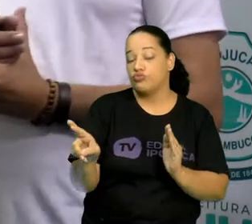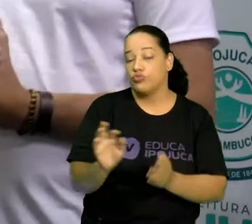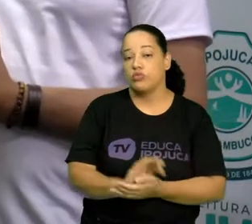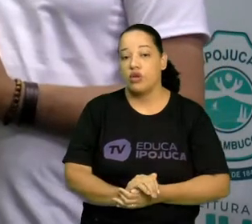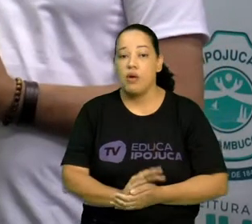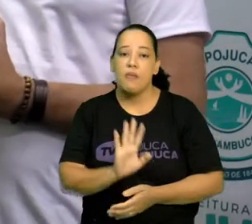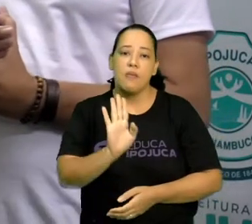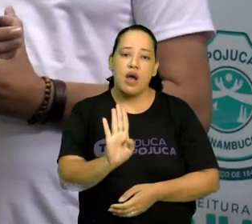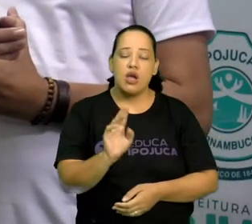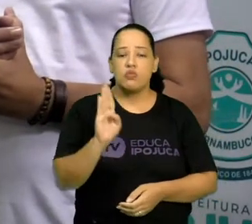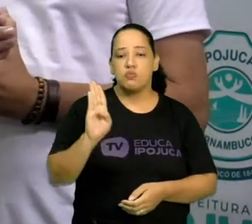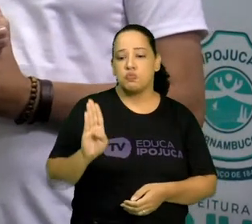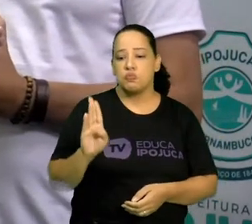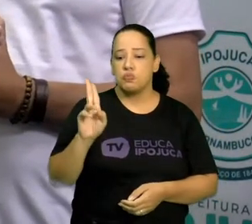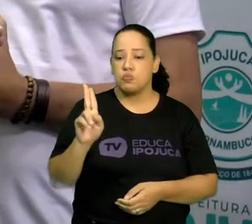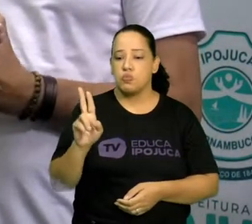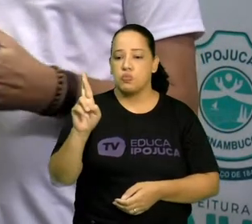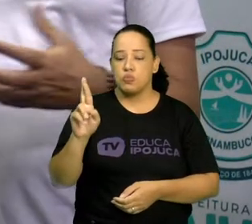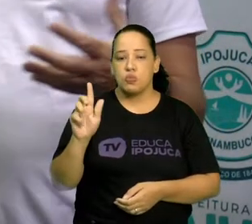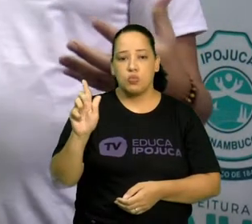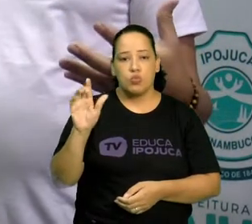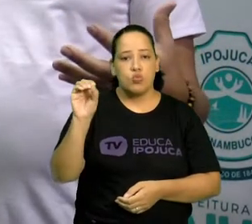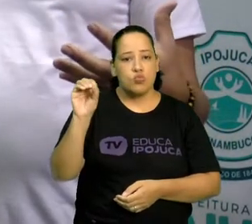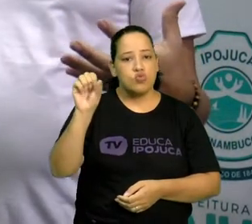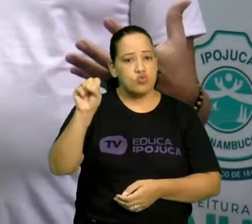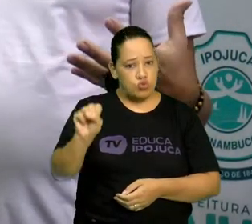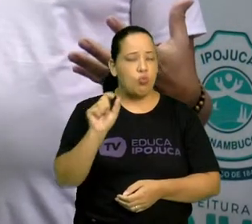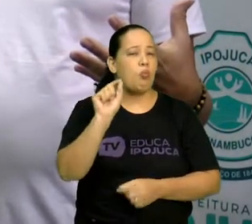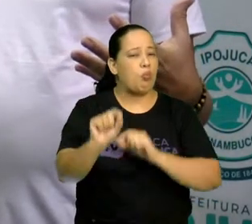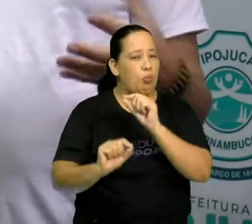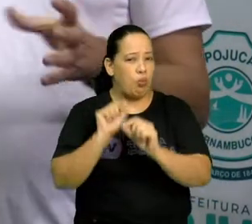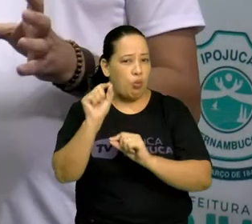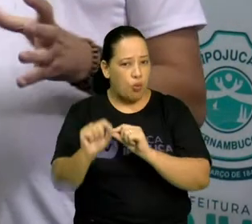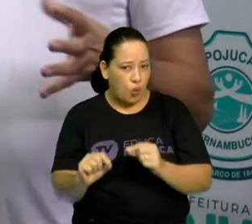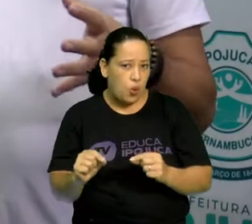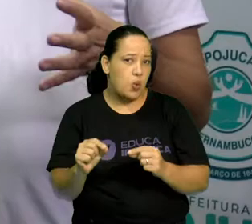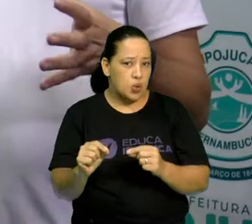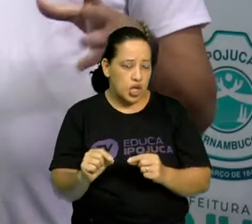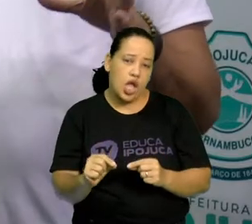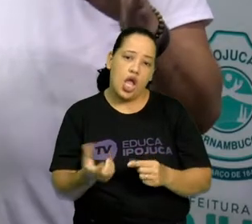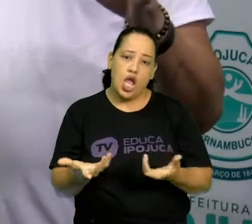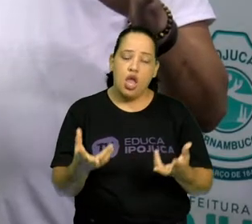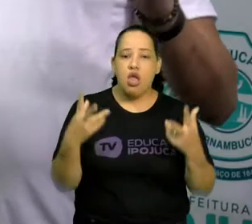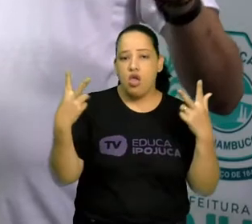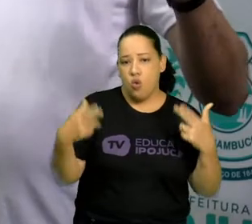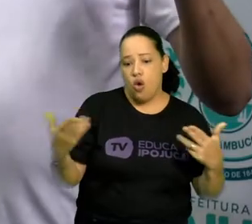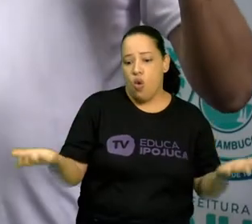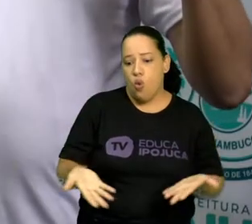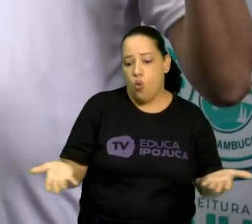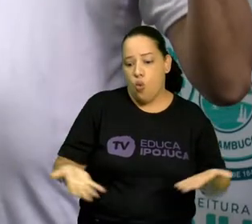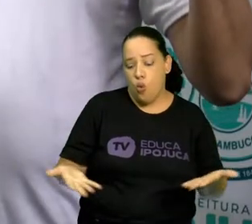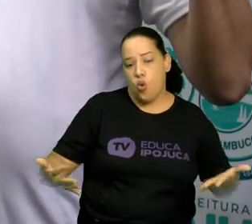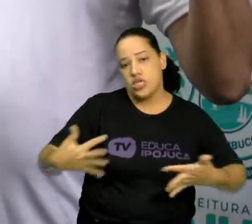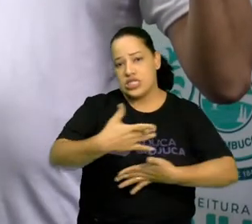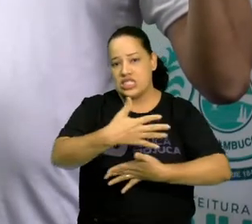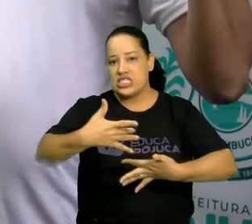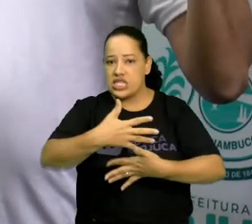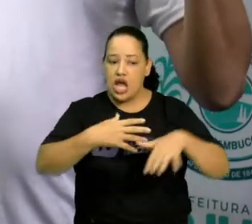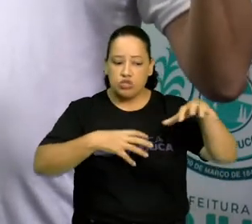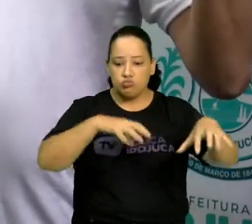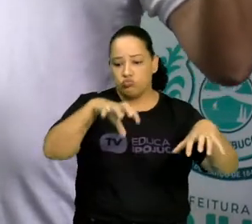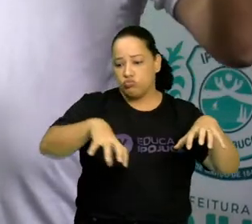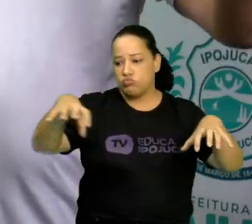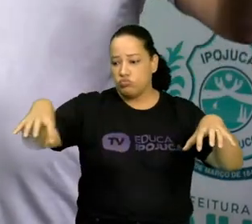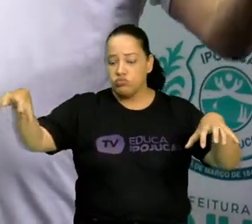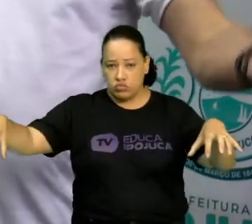que a gente poderia chamar de cidades, né? Burgos, que depois vai vir a questão